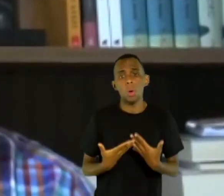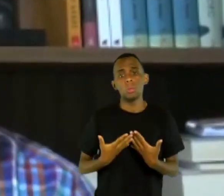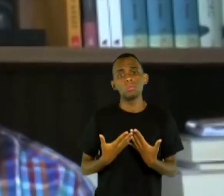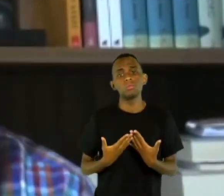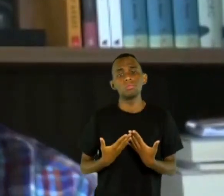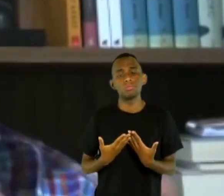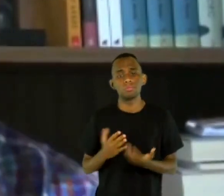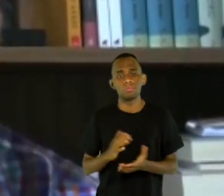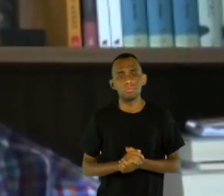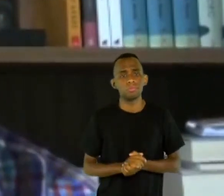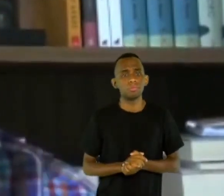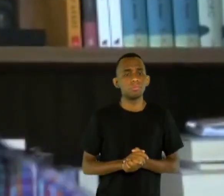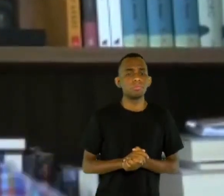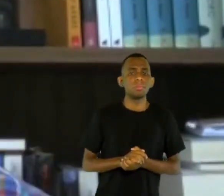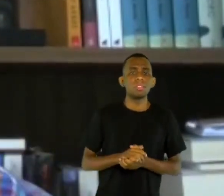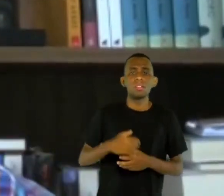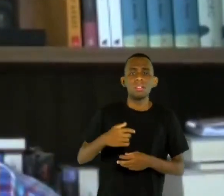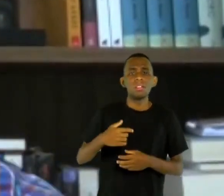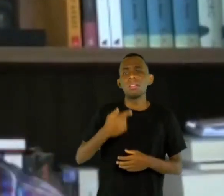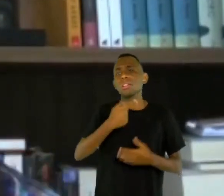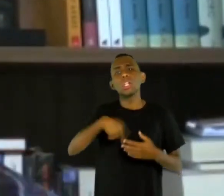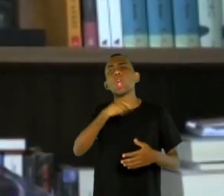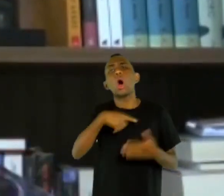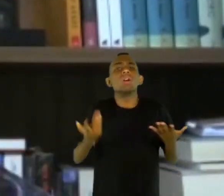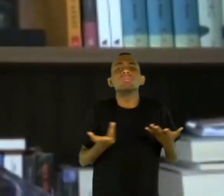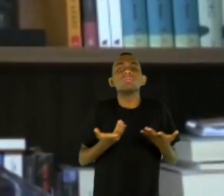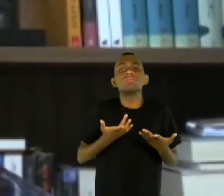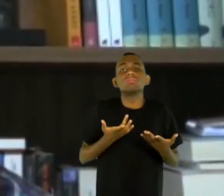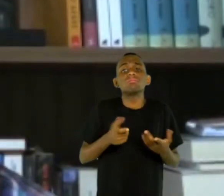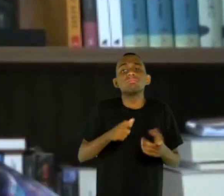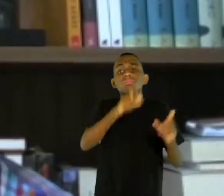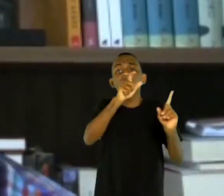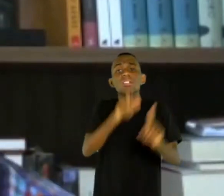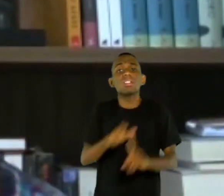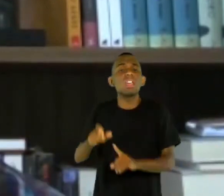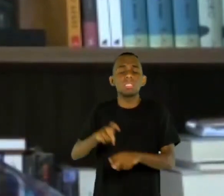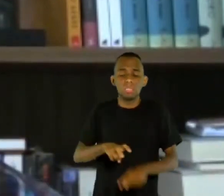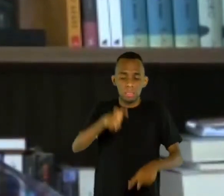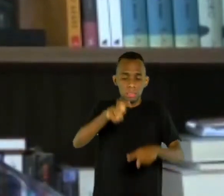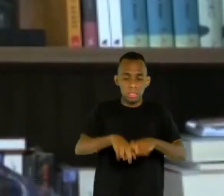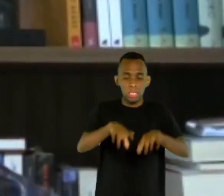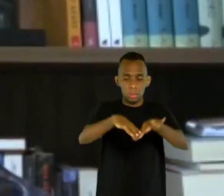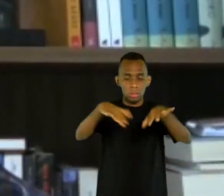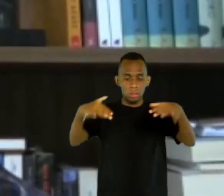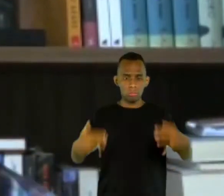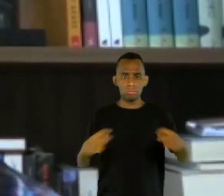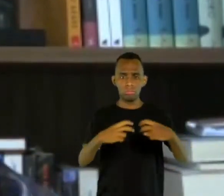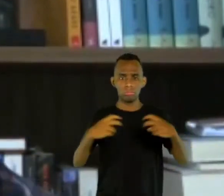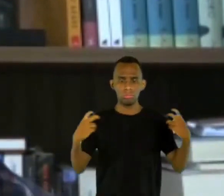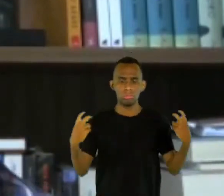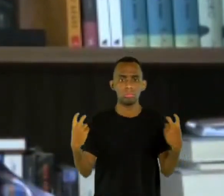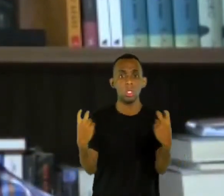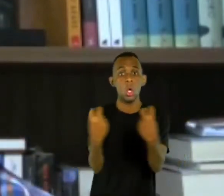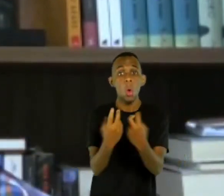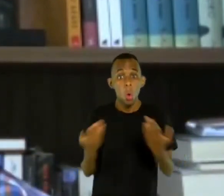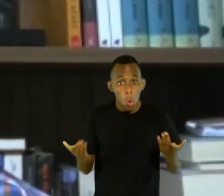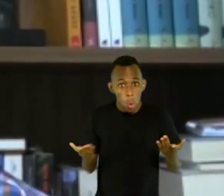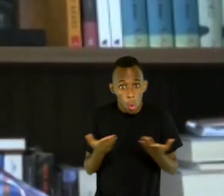nós, Afonso, Sérgio, senta numa mesa com pessoas, hoje, pessoas